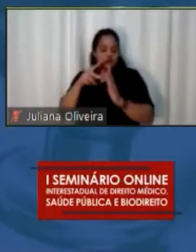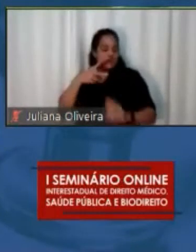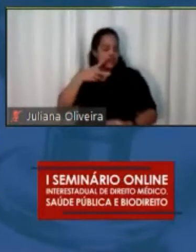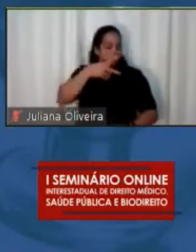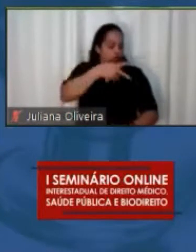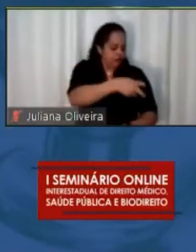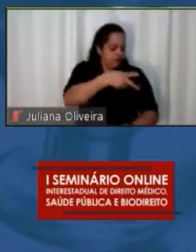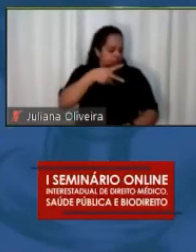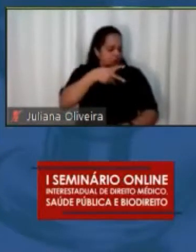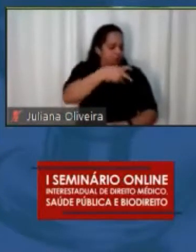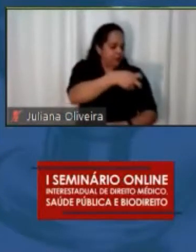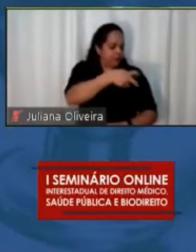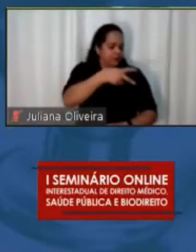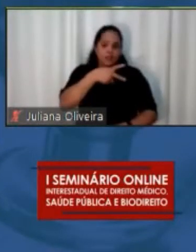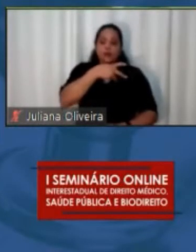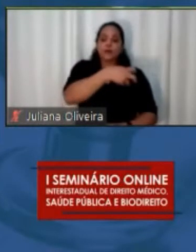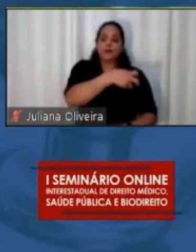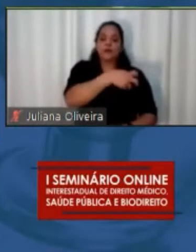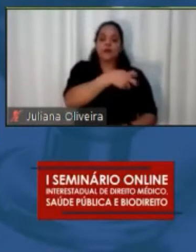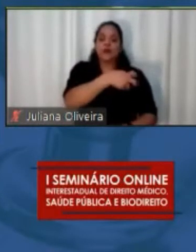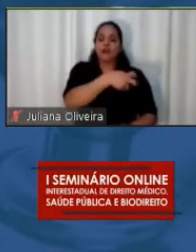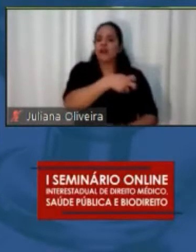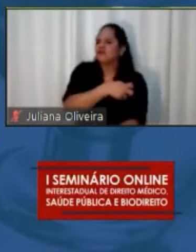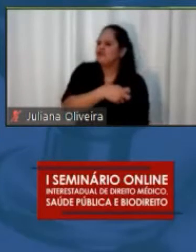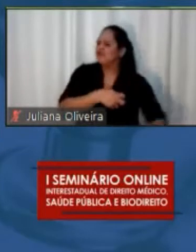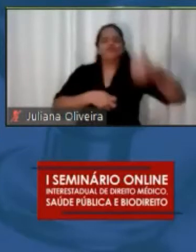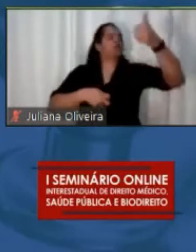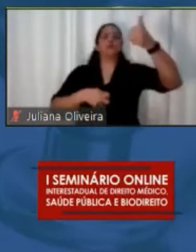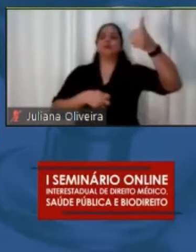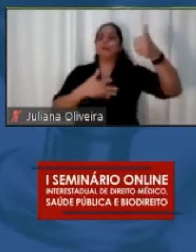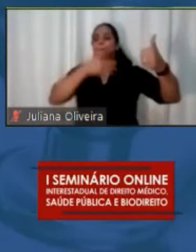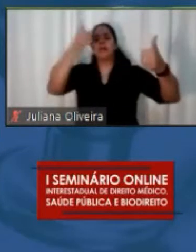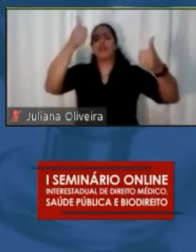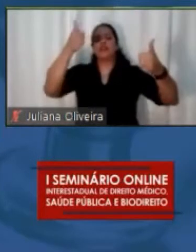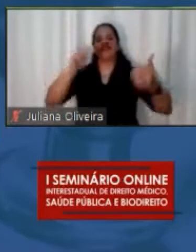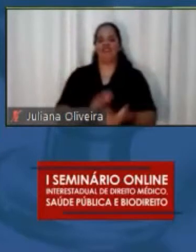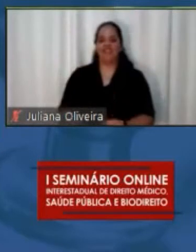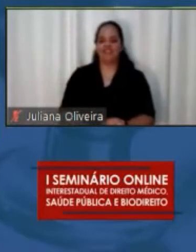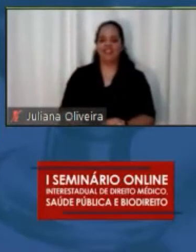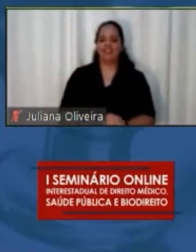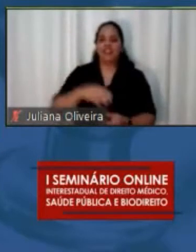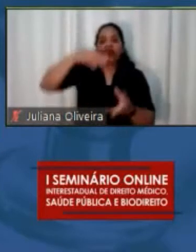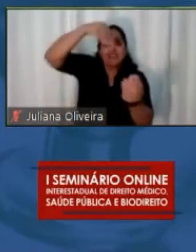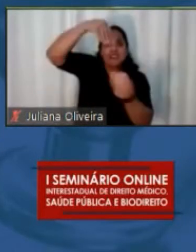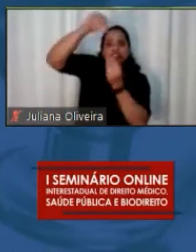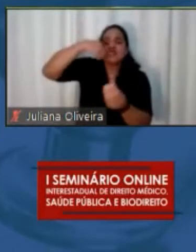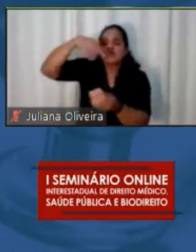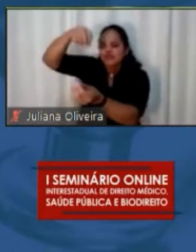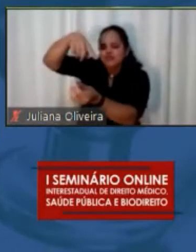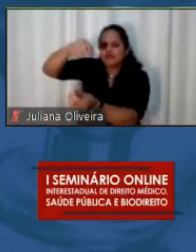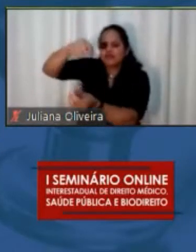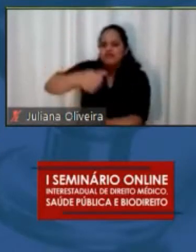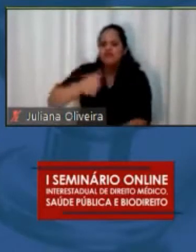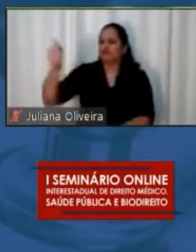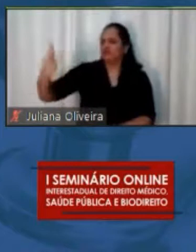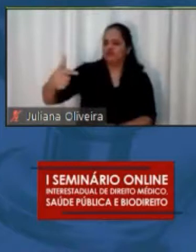redução significativa do risco de transfusão. É algo que todos os médicos que fazem a